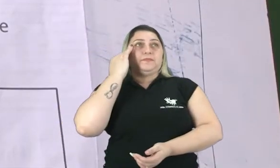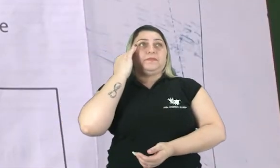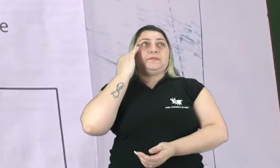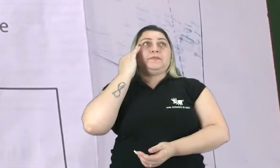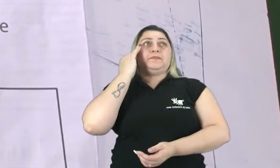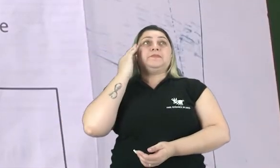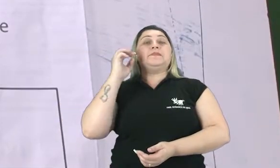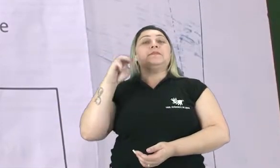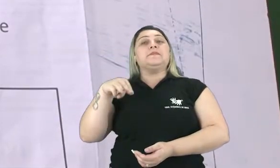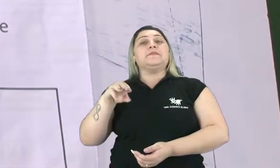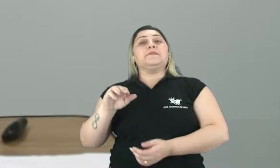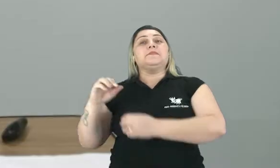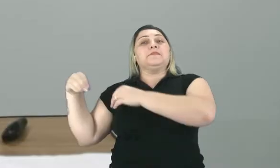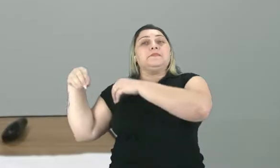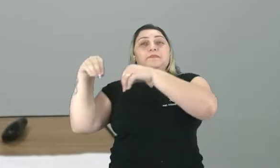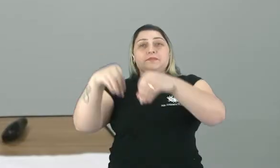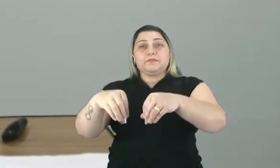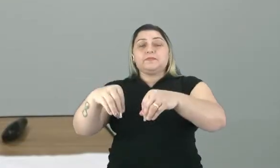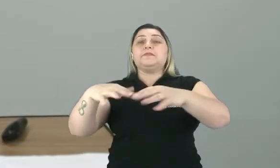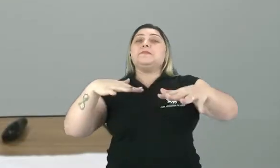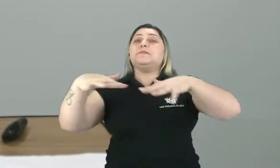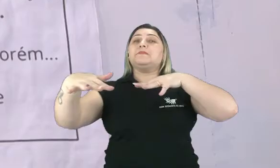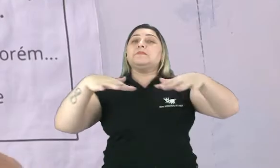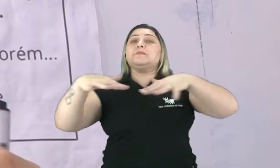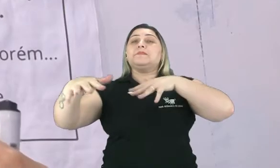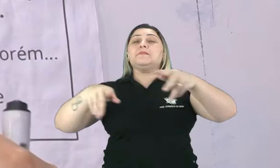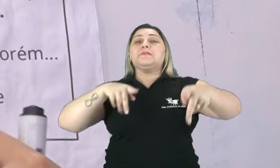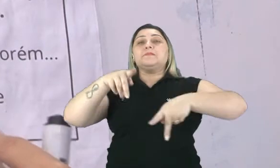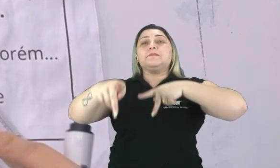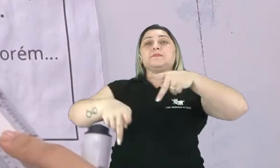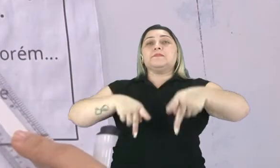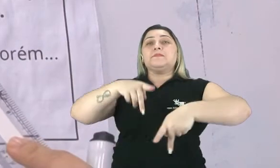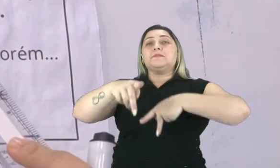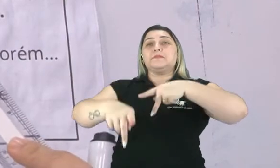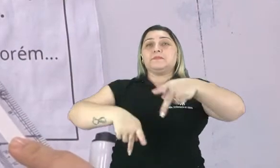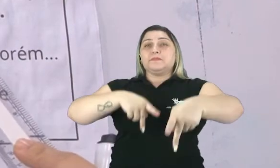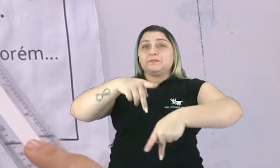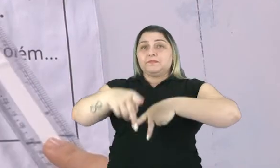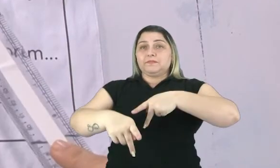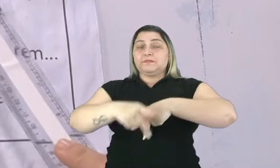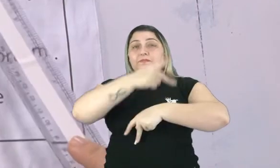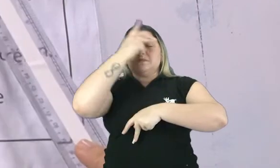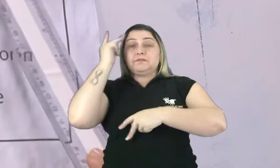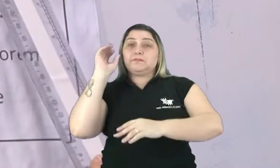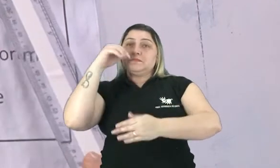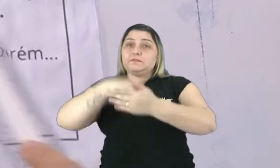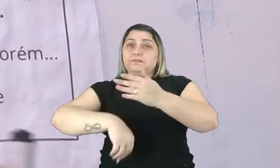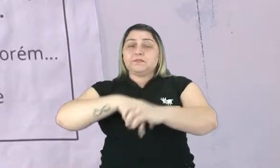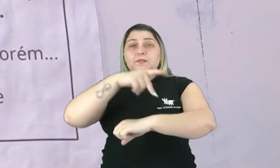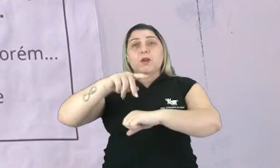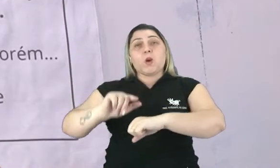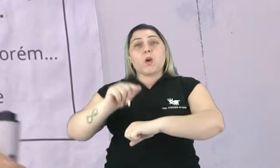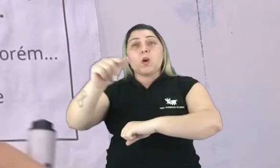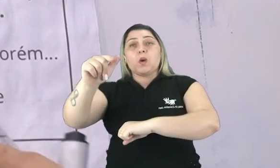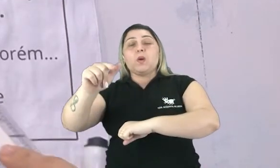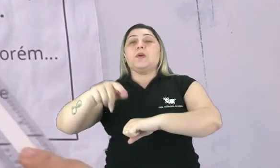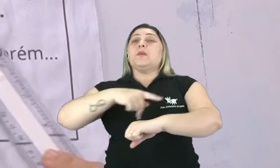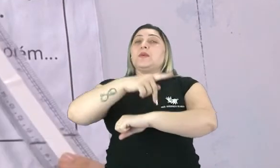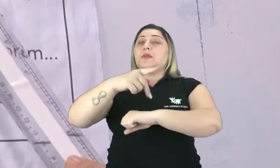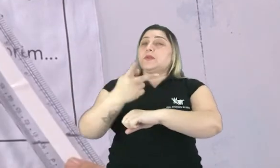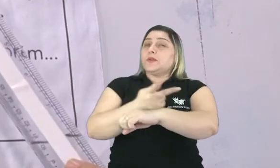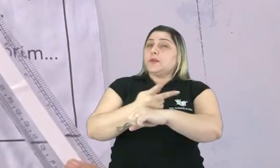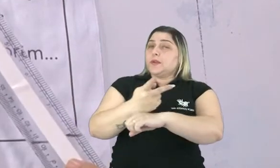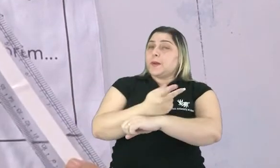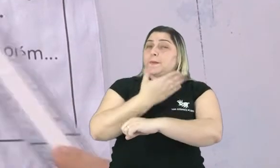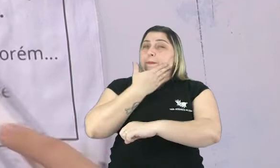Entendemos que migrações são movimentos de pessoas no interior de um país, ou para países diferentes buscando